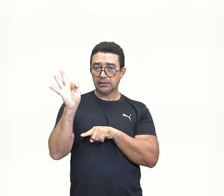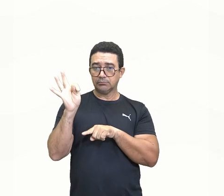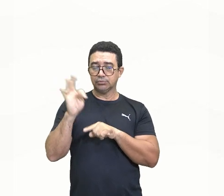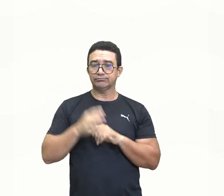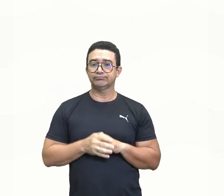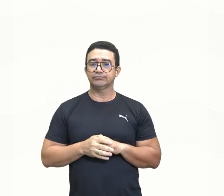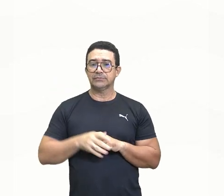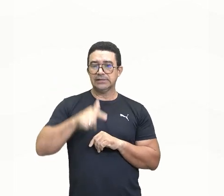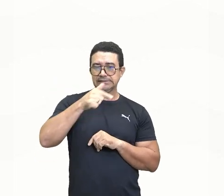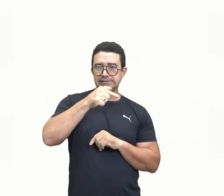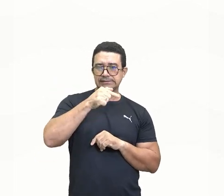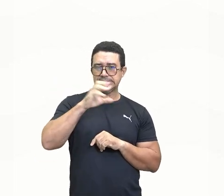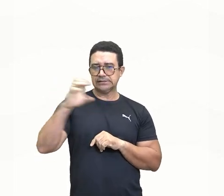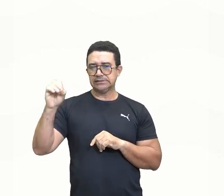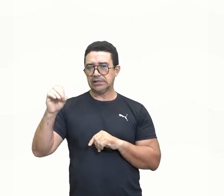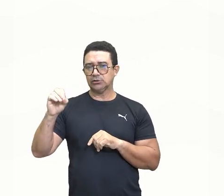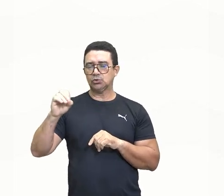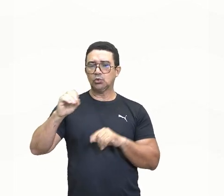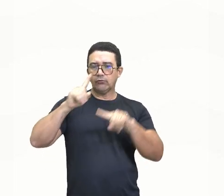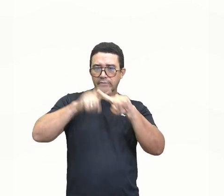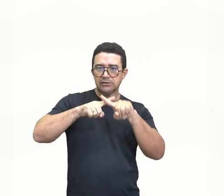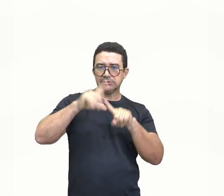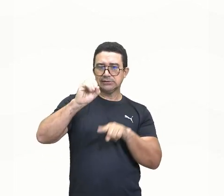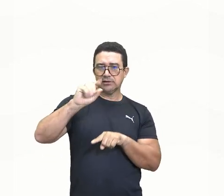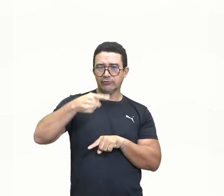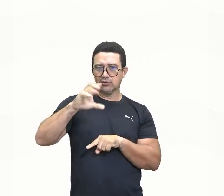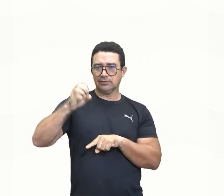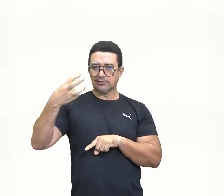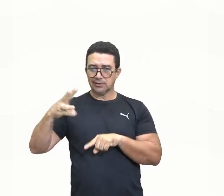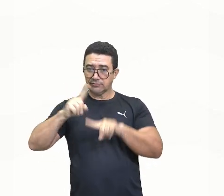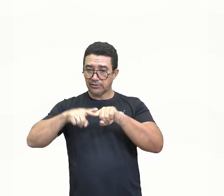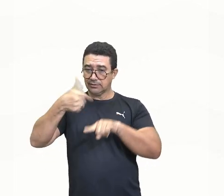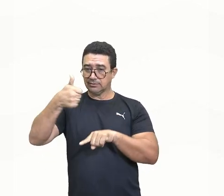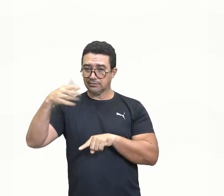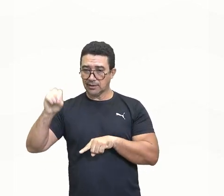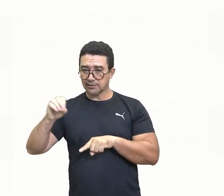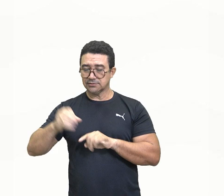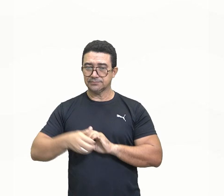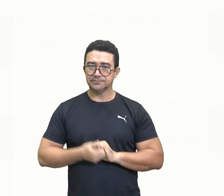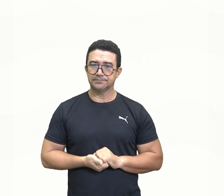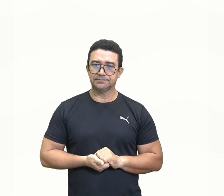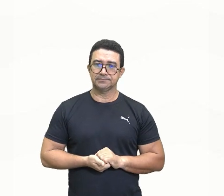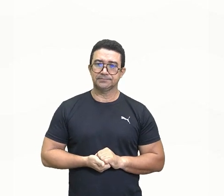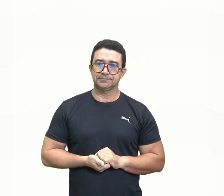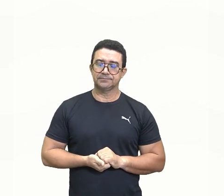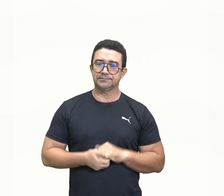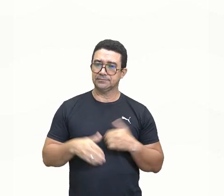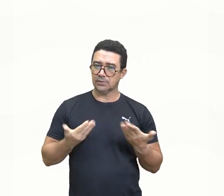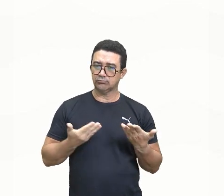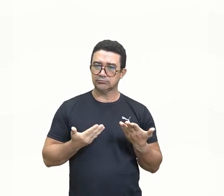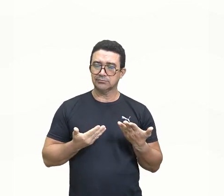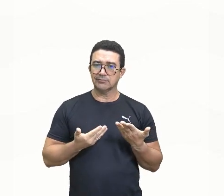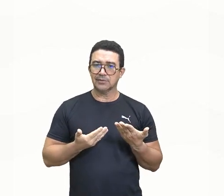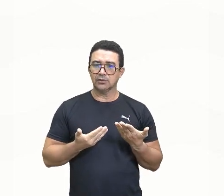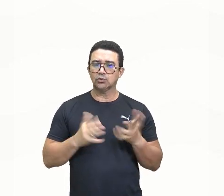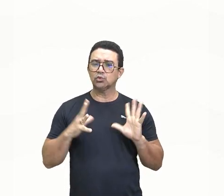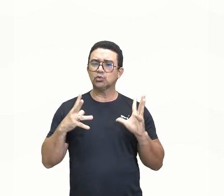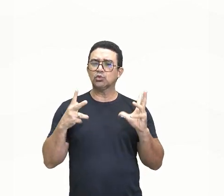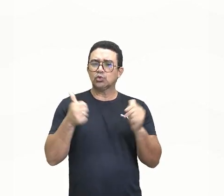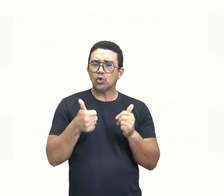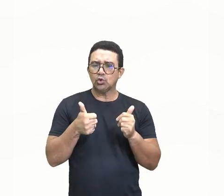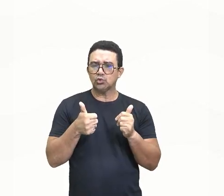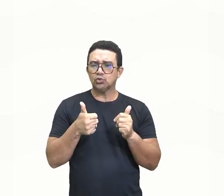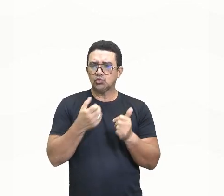vezes 0,03 vezes 10. Vou logo multiplicar aqui, porque toda multiplicação por 10,